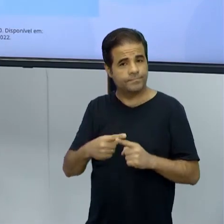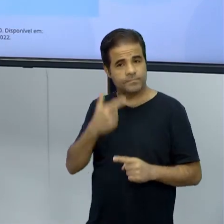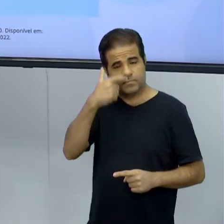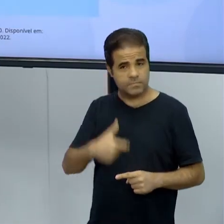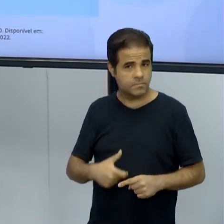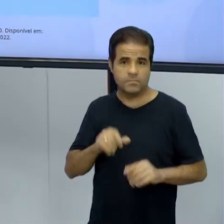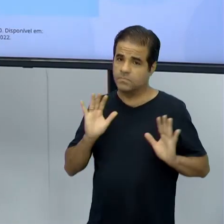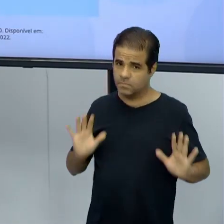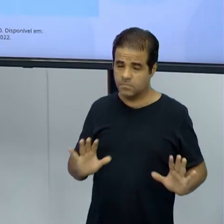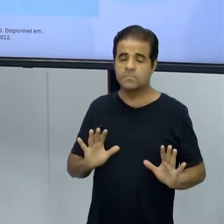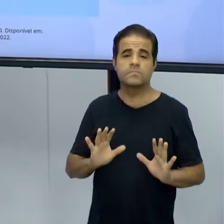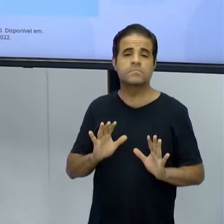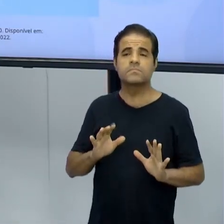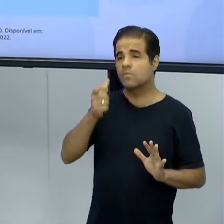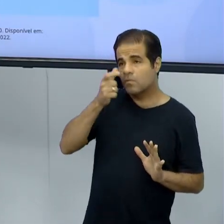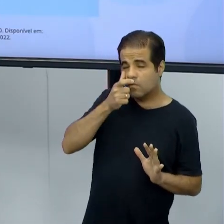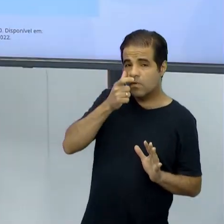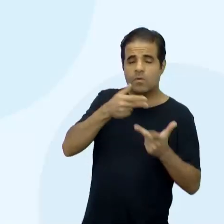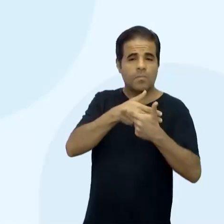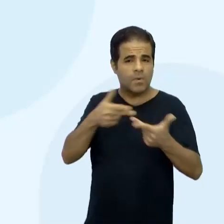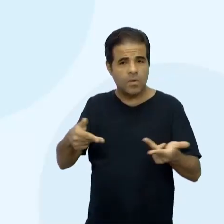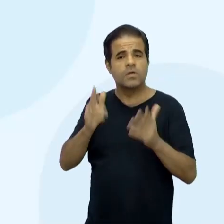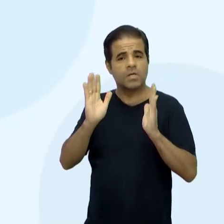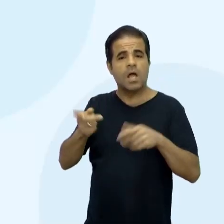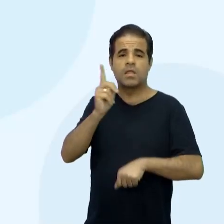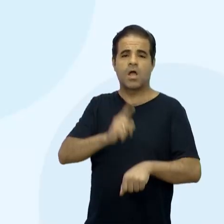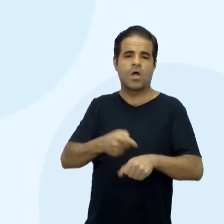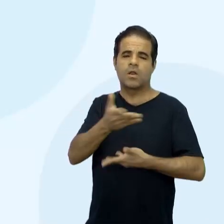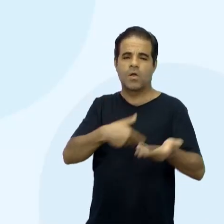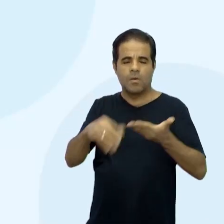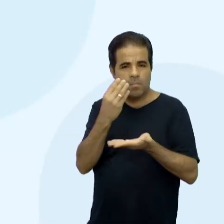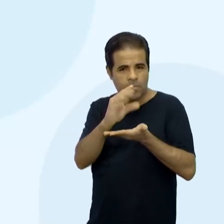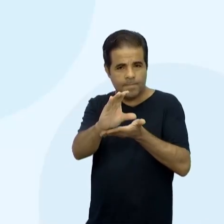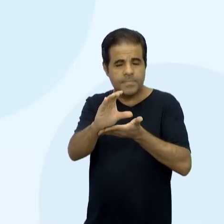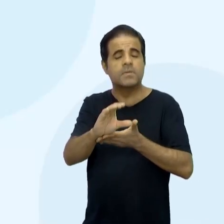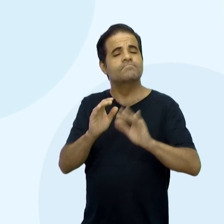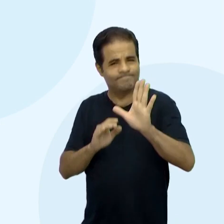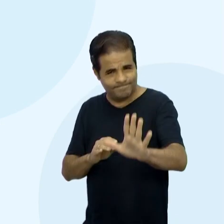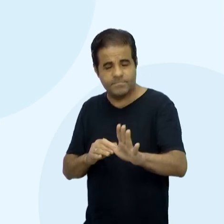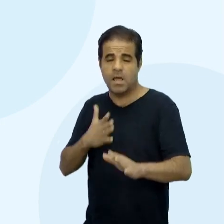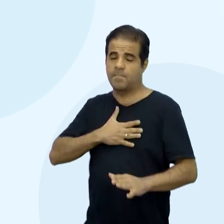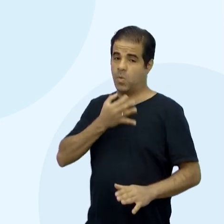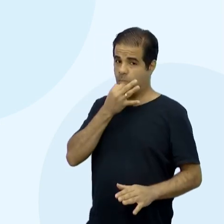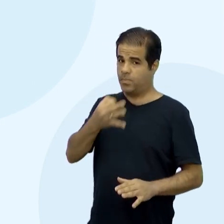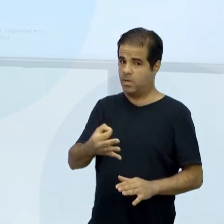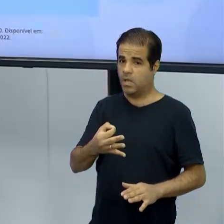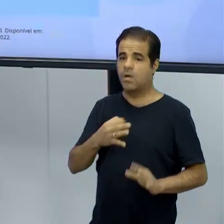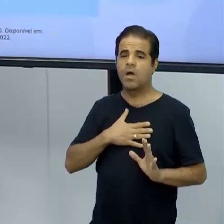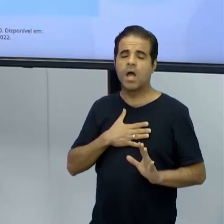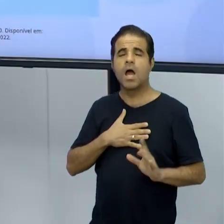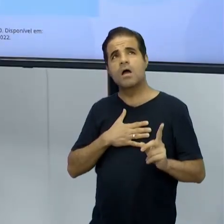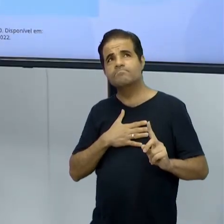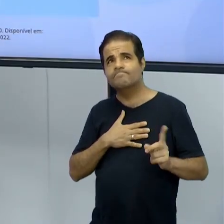desses. Eu sou aquele cara que assiste alguma coisa e compartilha. Então, às vezes, a minha